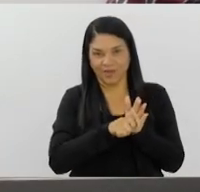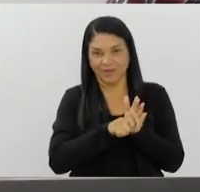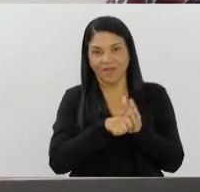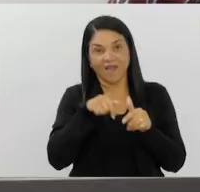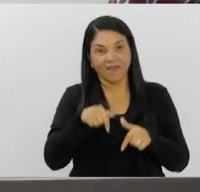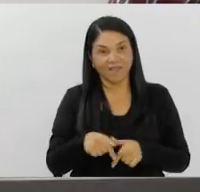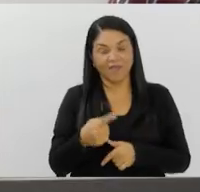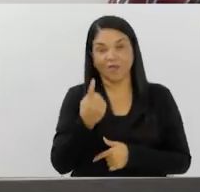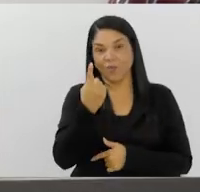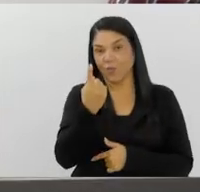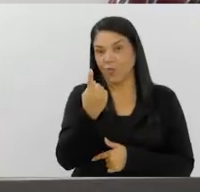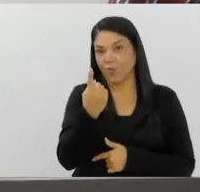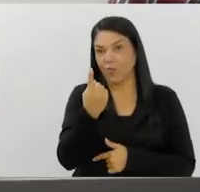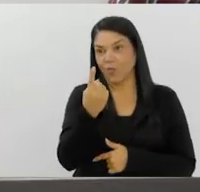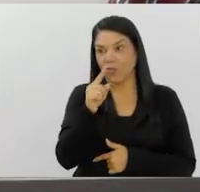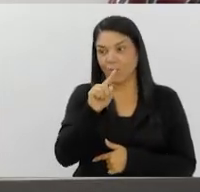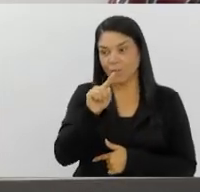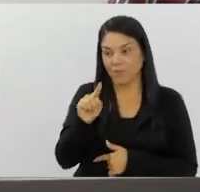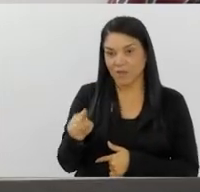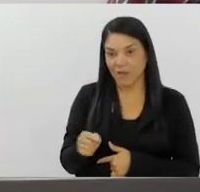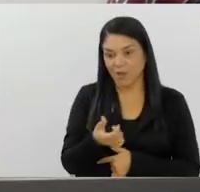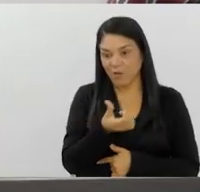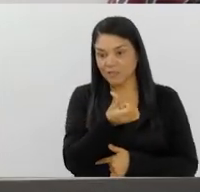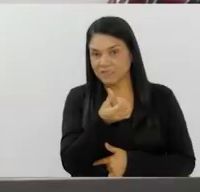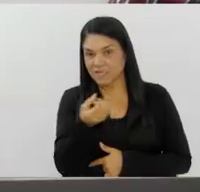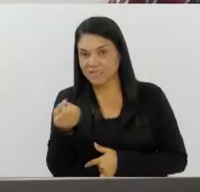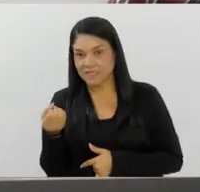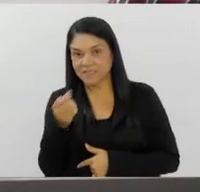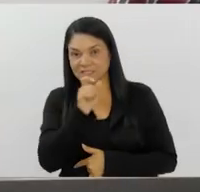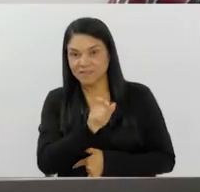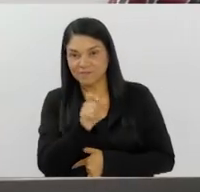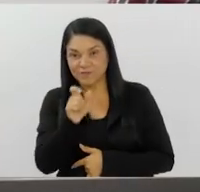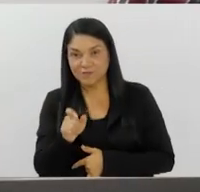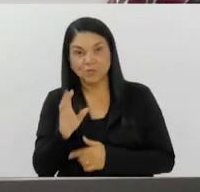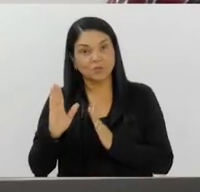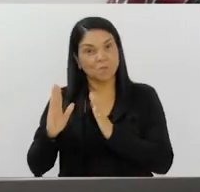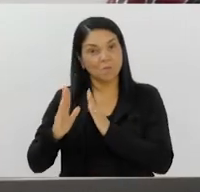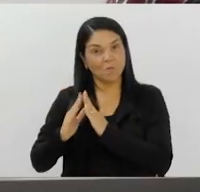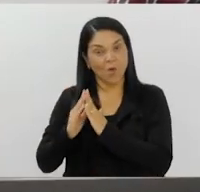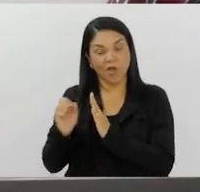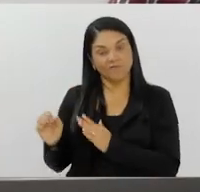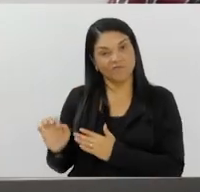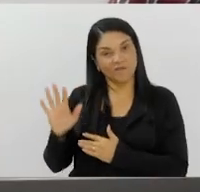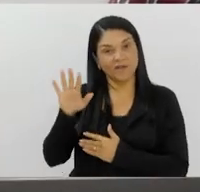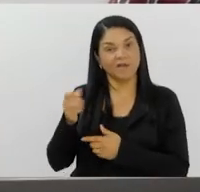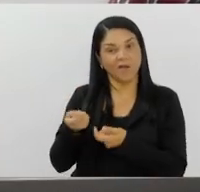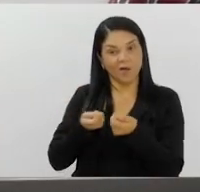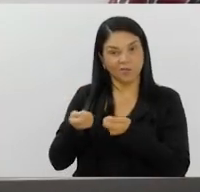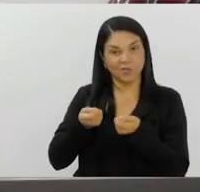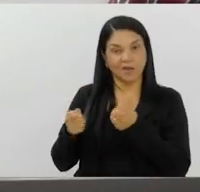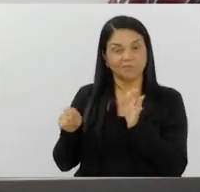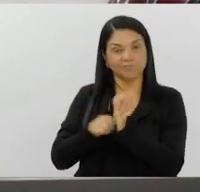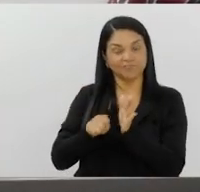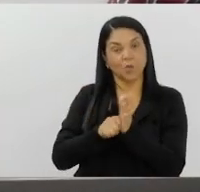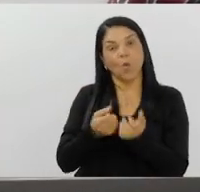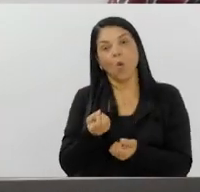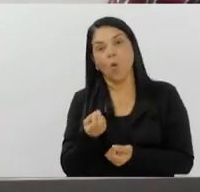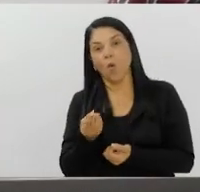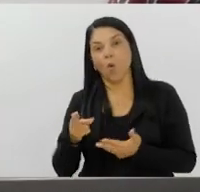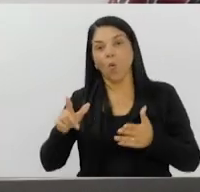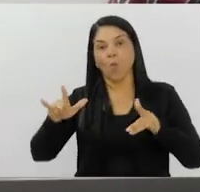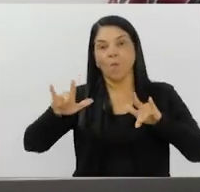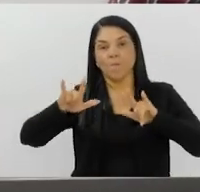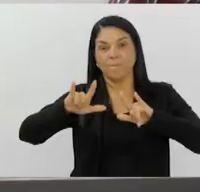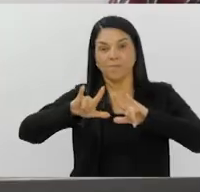1.00000 que nascem suspeitos porque moram em favelas Que infelizmente são controladas pelo tráfico pela mil Então